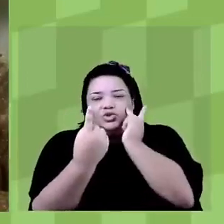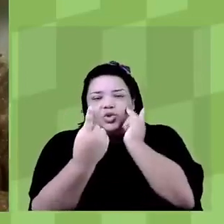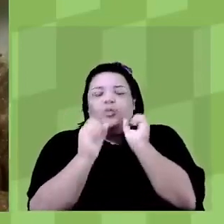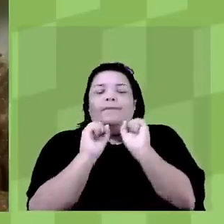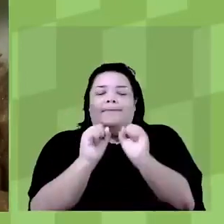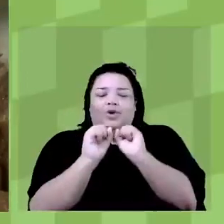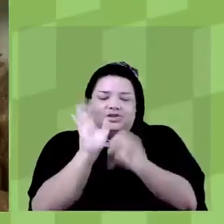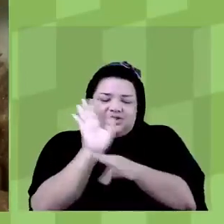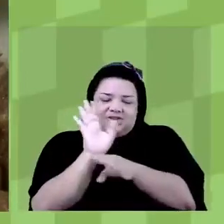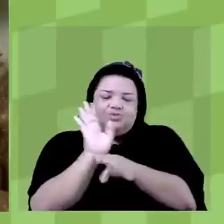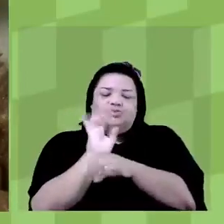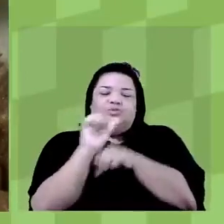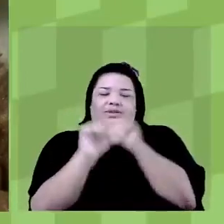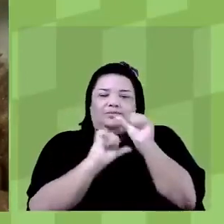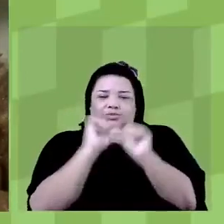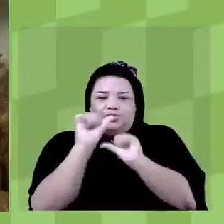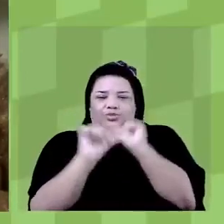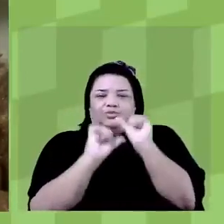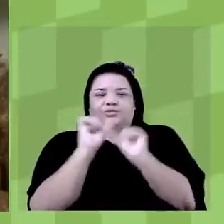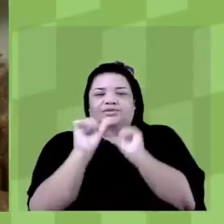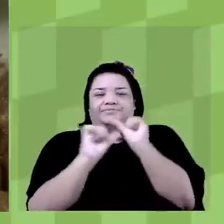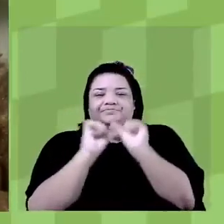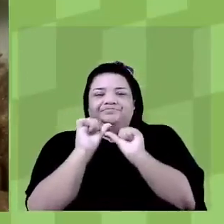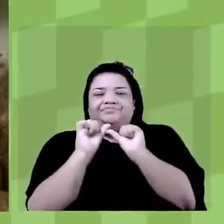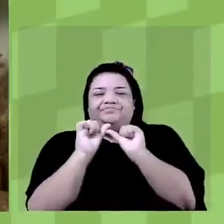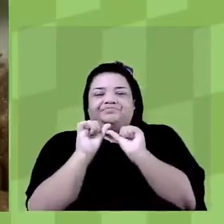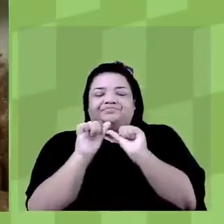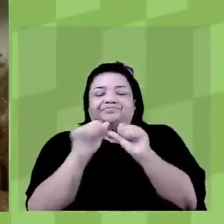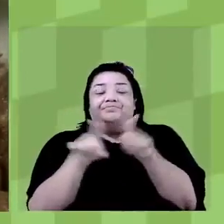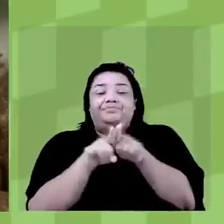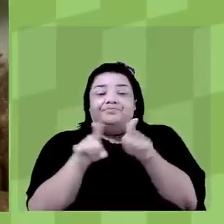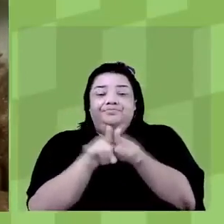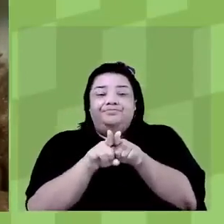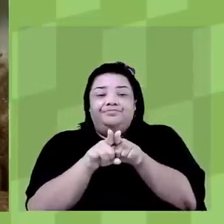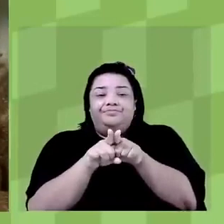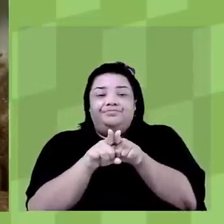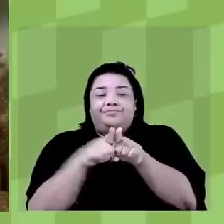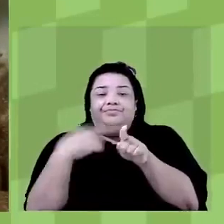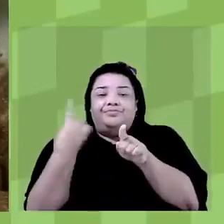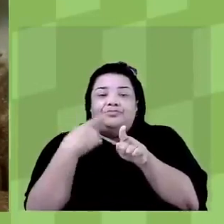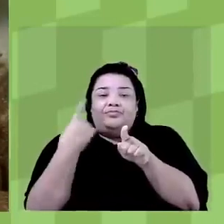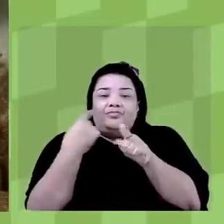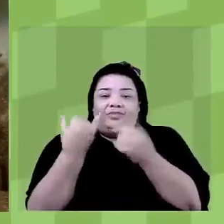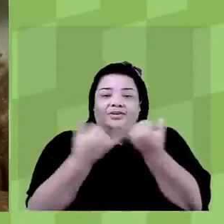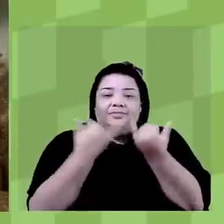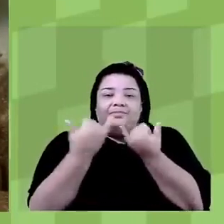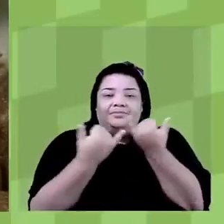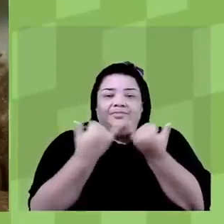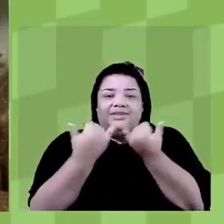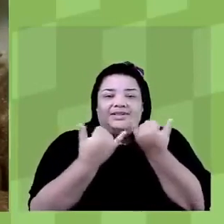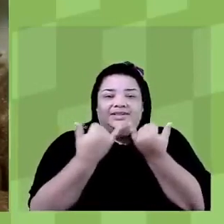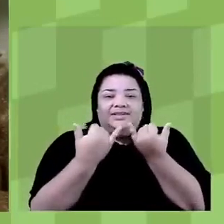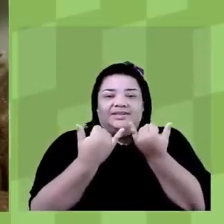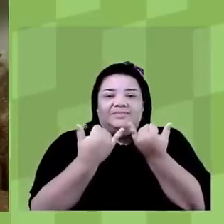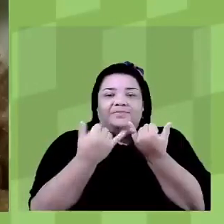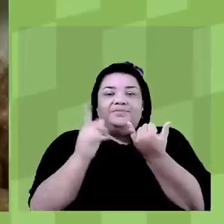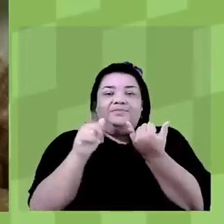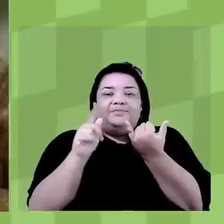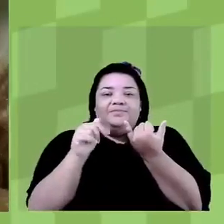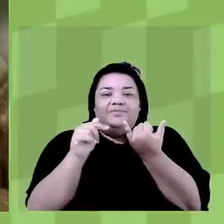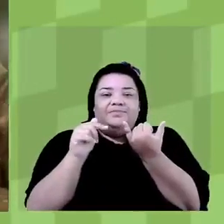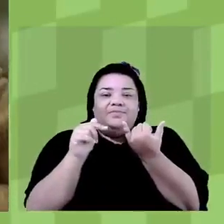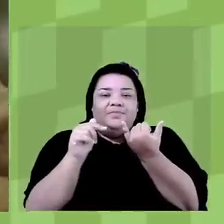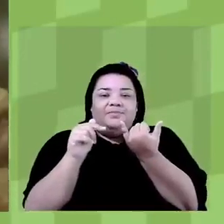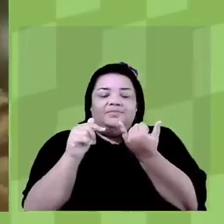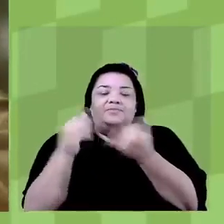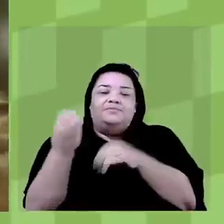Então, isso traz também o que a gente brinca aqui na secretaria é salário emocional, né? Então, às vezes